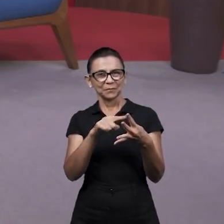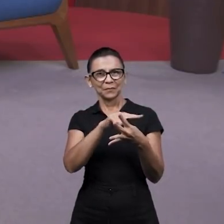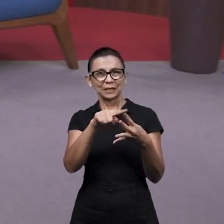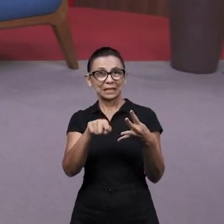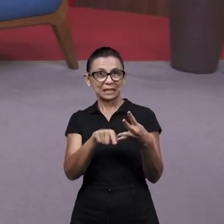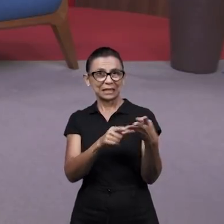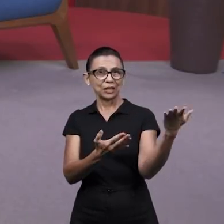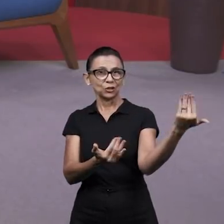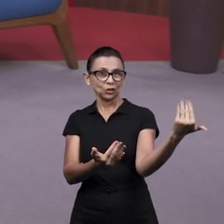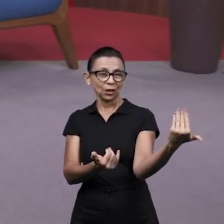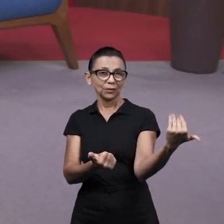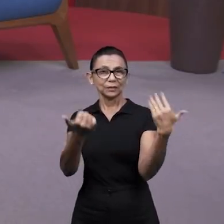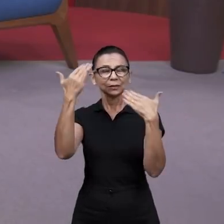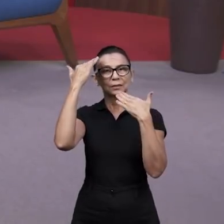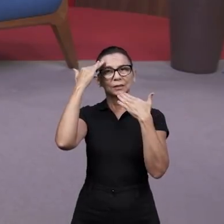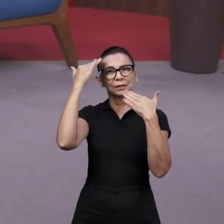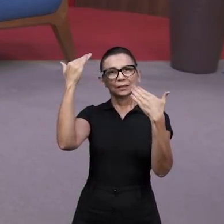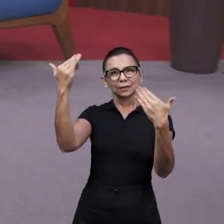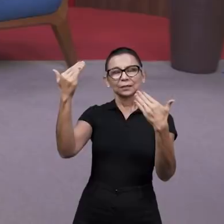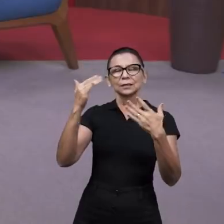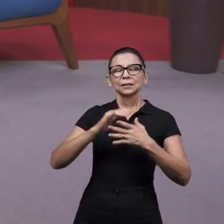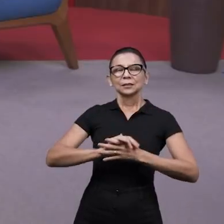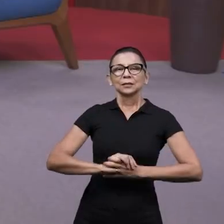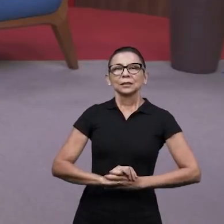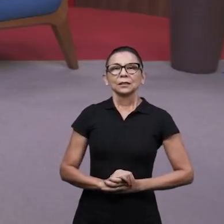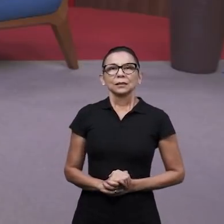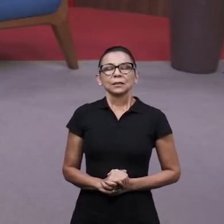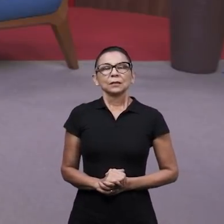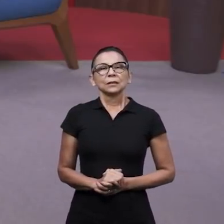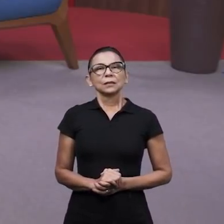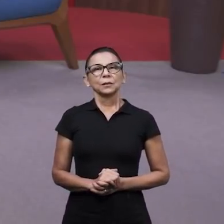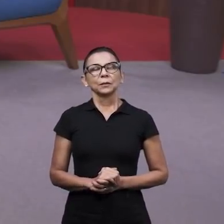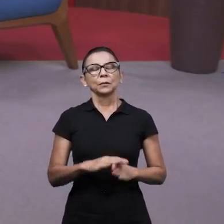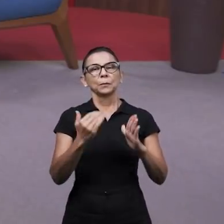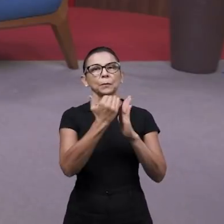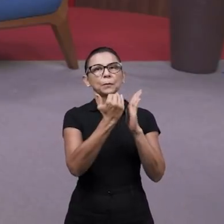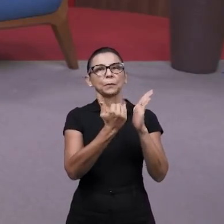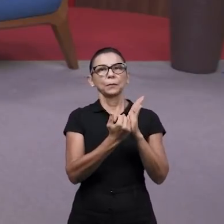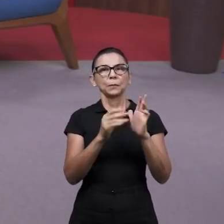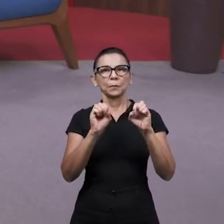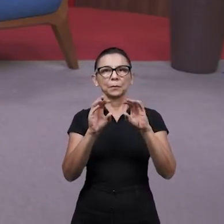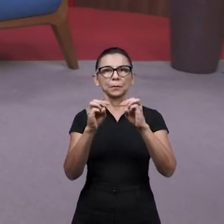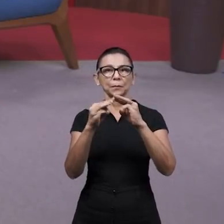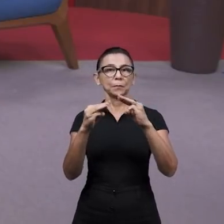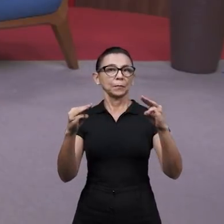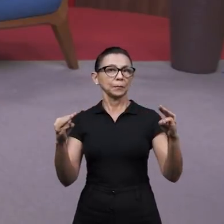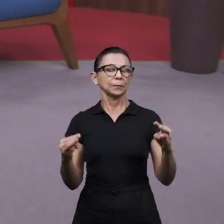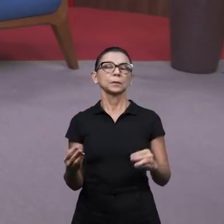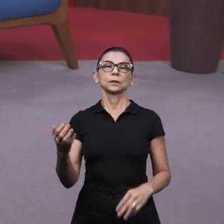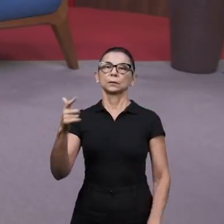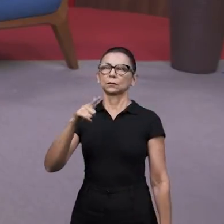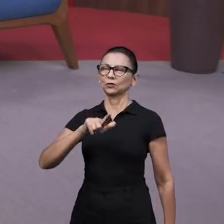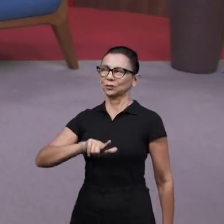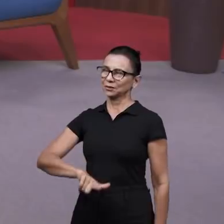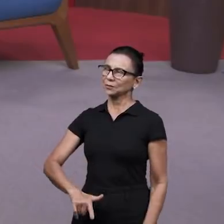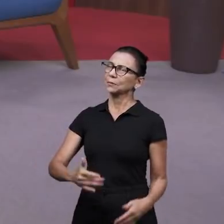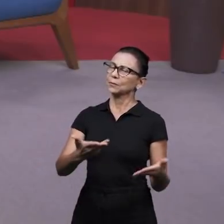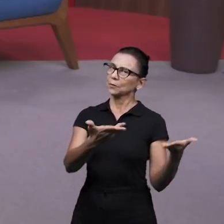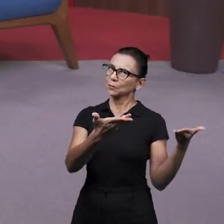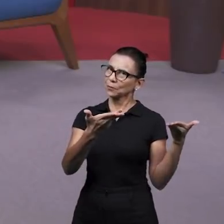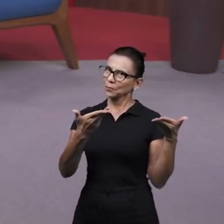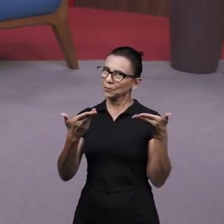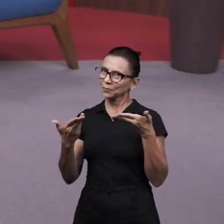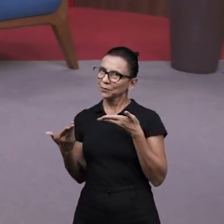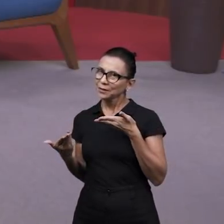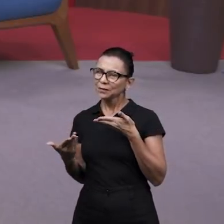a vocês que participaram desta edição do quadro Lições do Maranhão. E mais uma vez eu convido você que